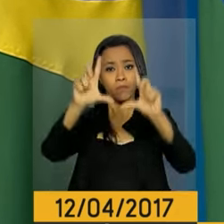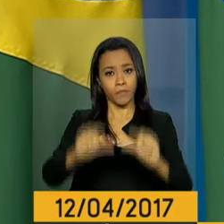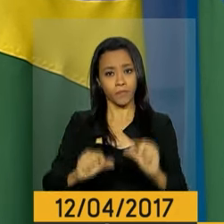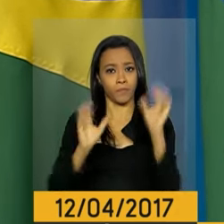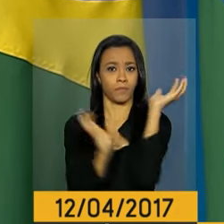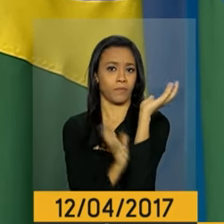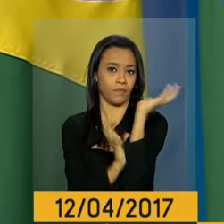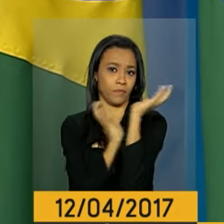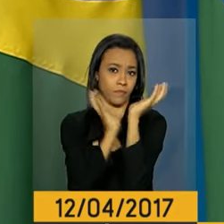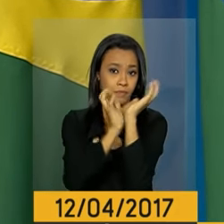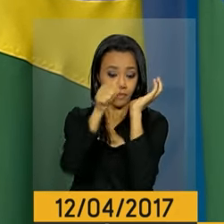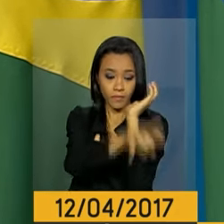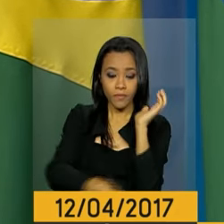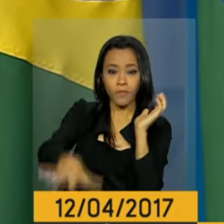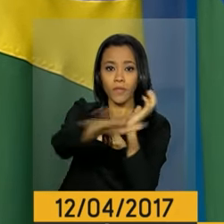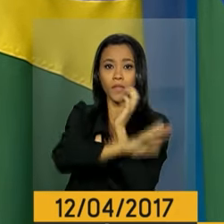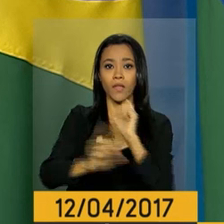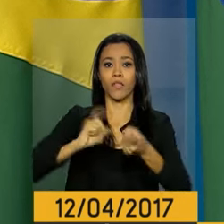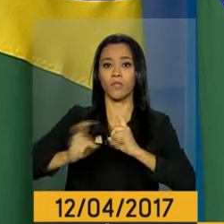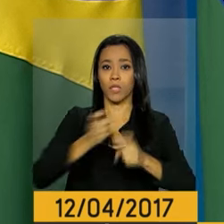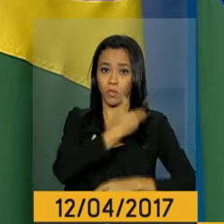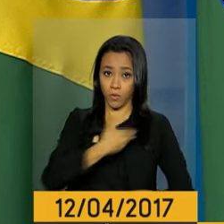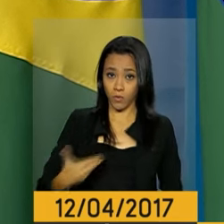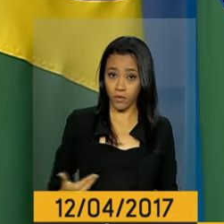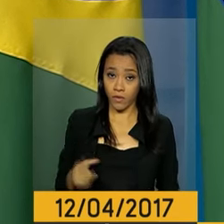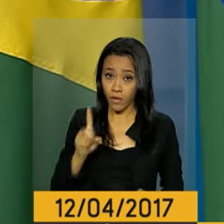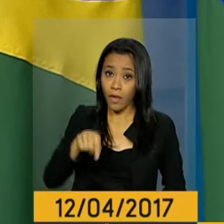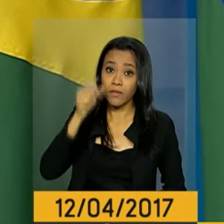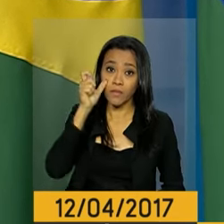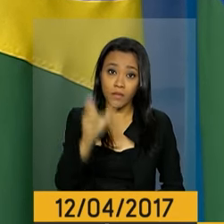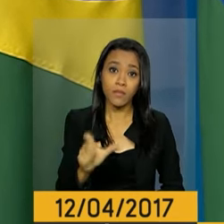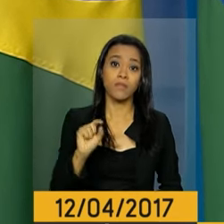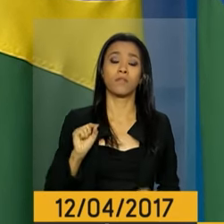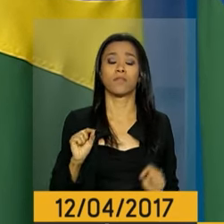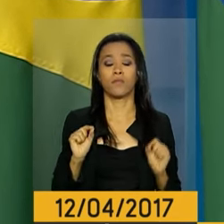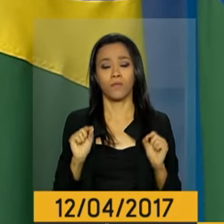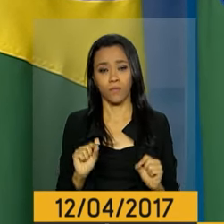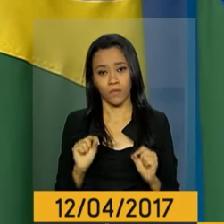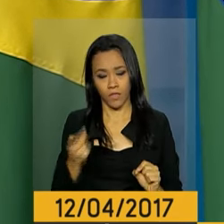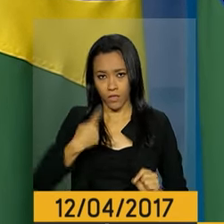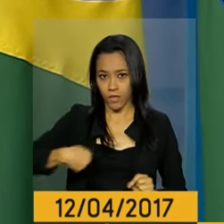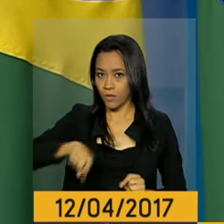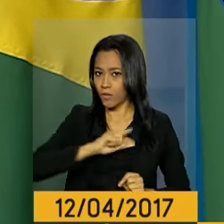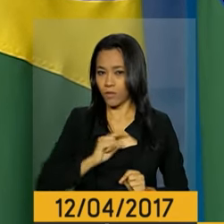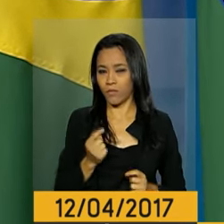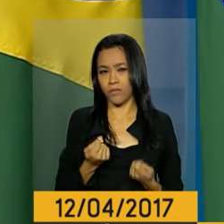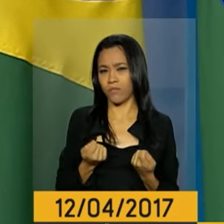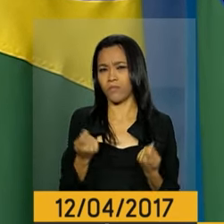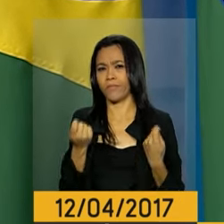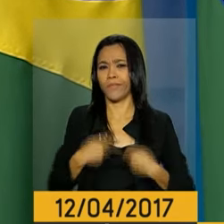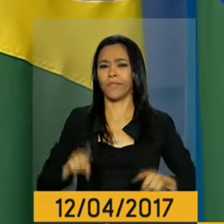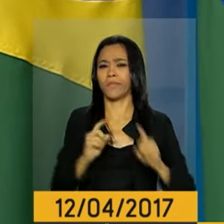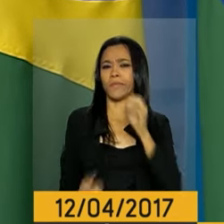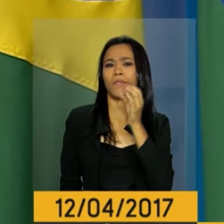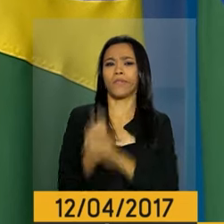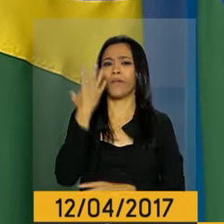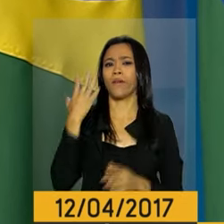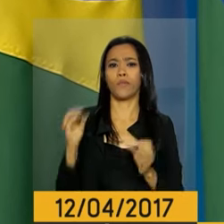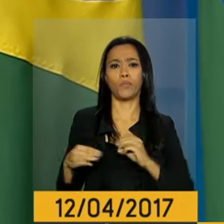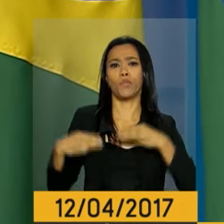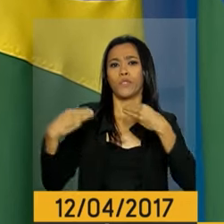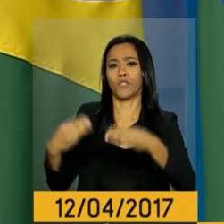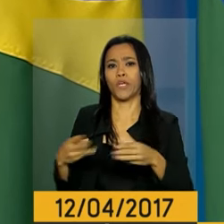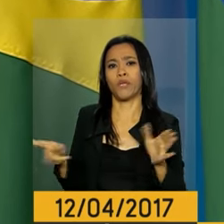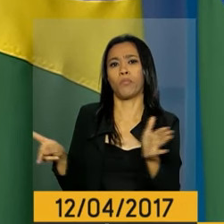do serviço público interessante que nós não tivemos que criar um Ministério especializado